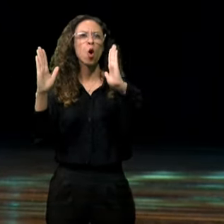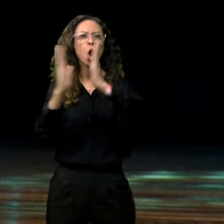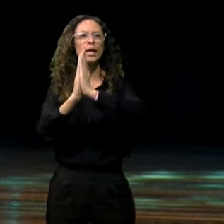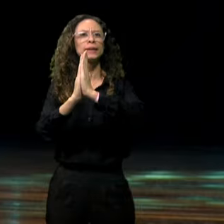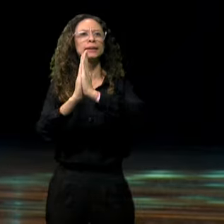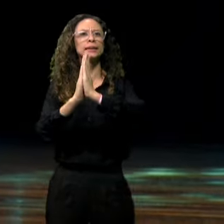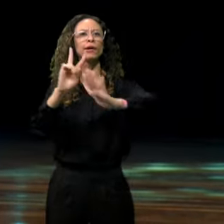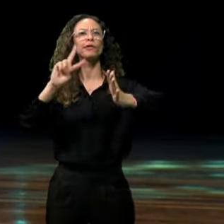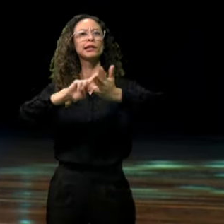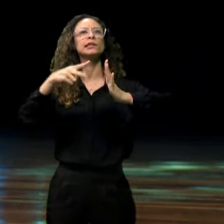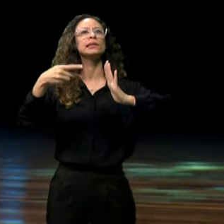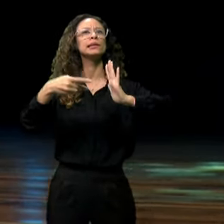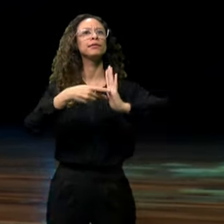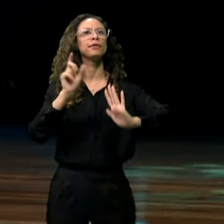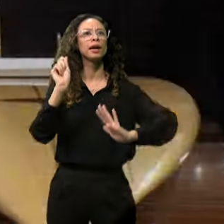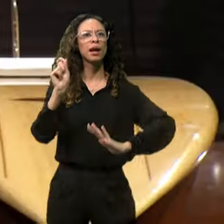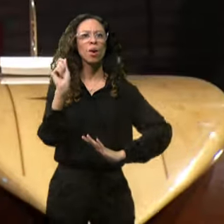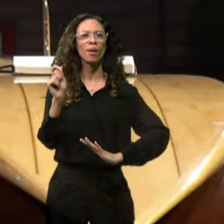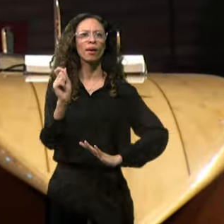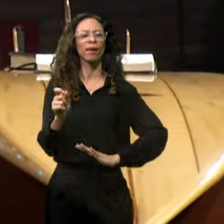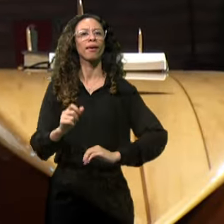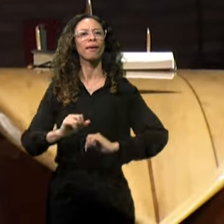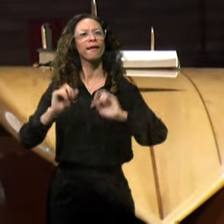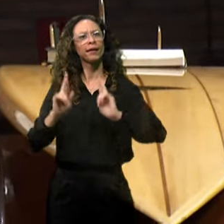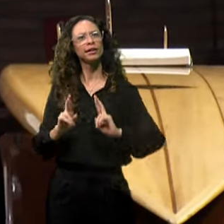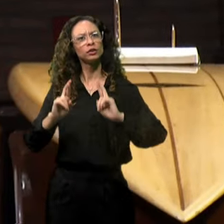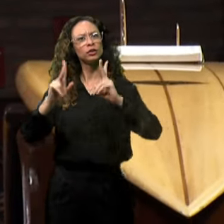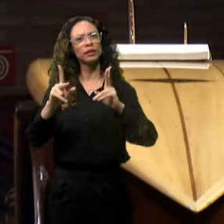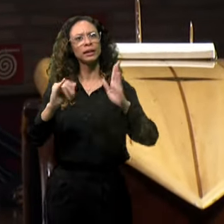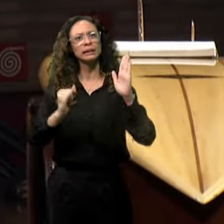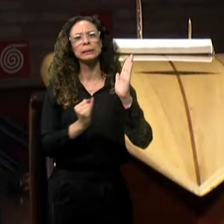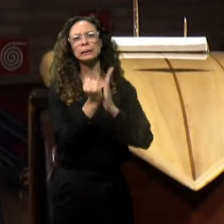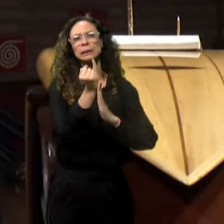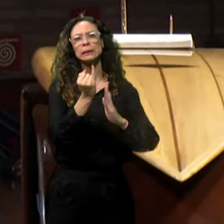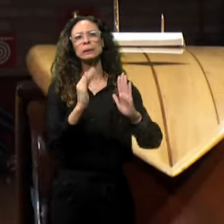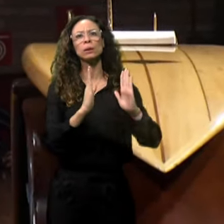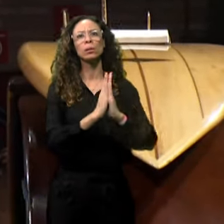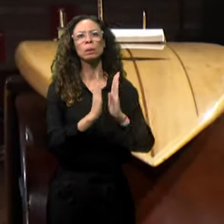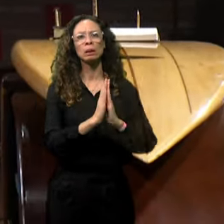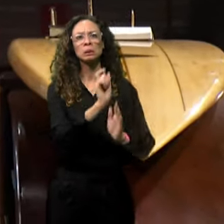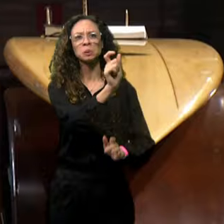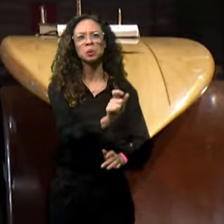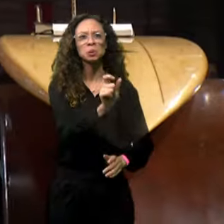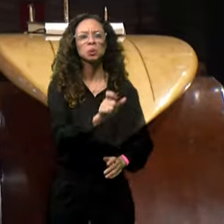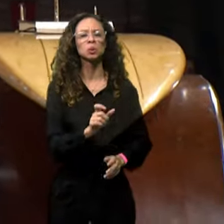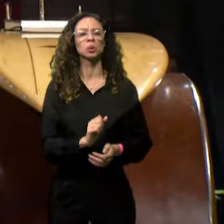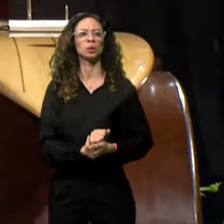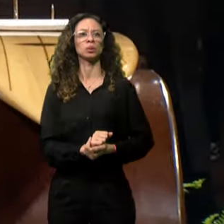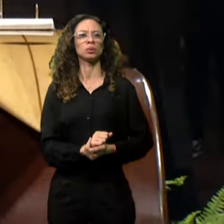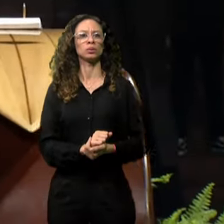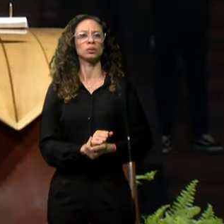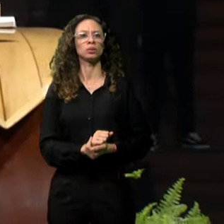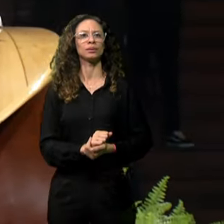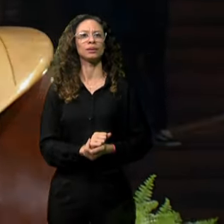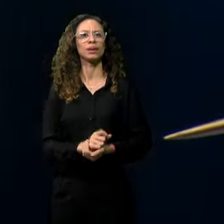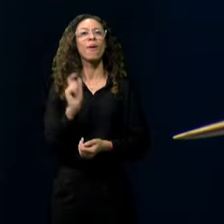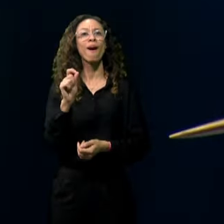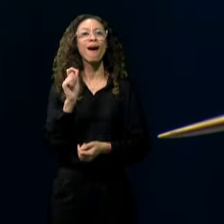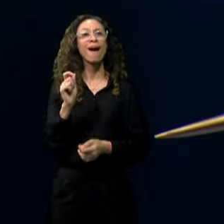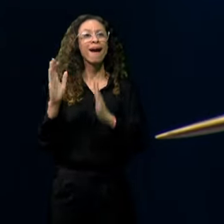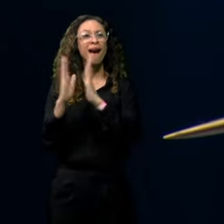é o espírito de oração a diferença é de uma intercessão Quem Ora são aqueles que tem